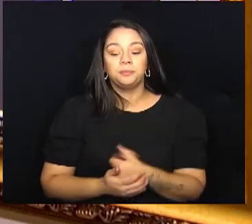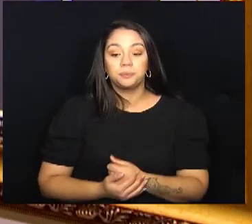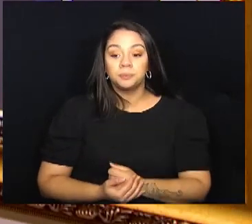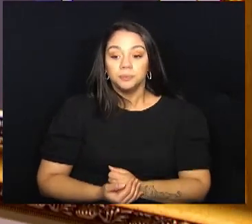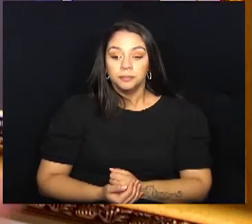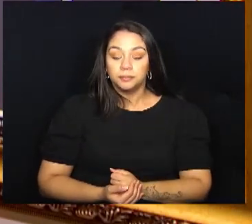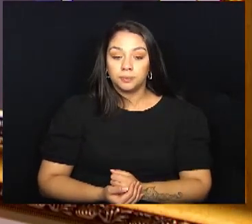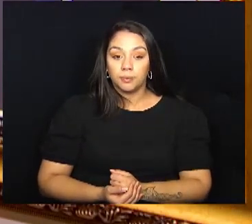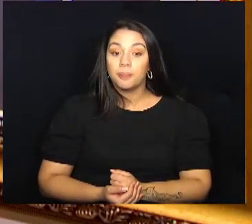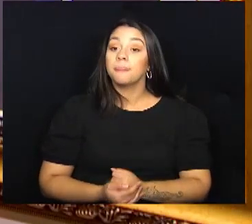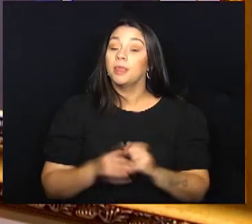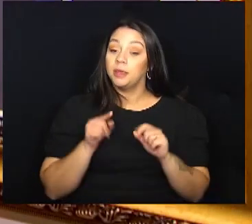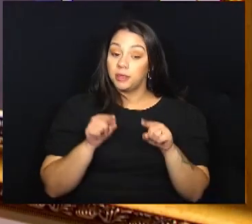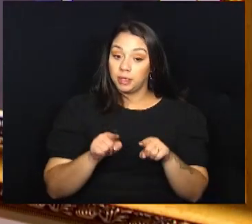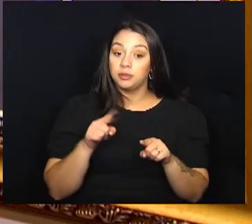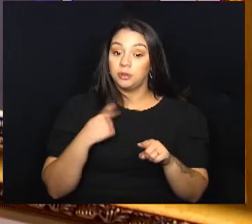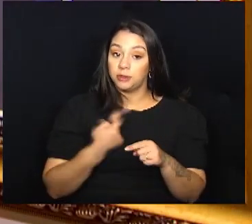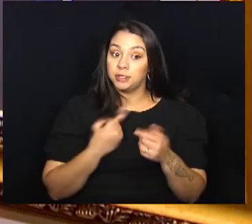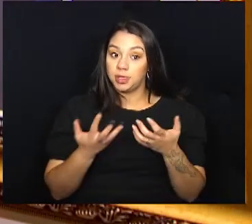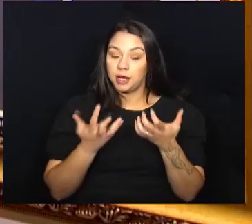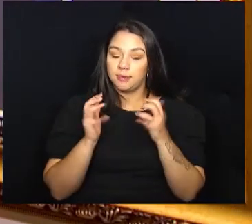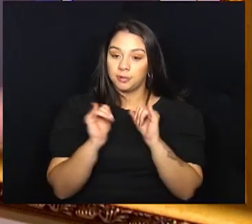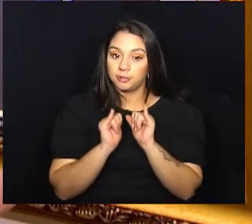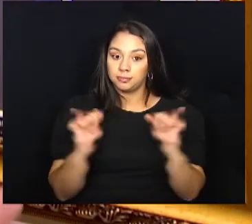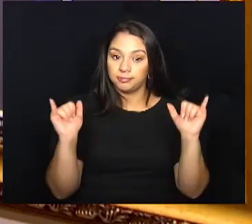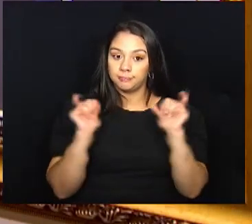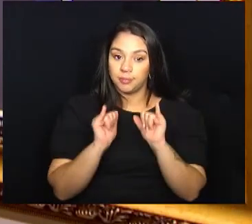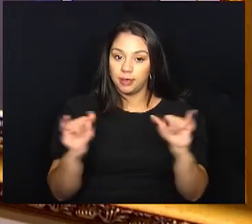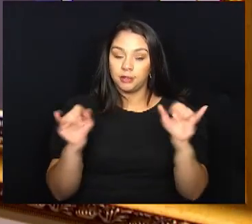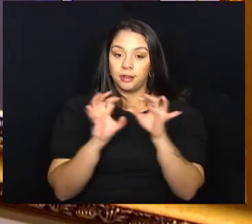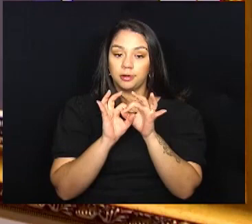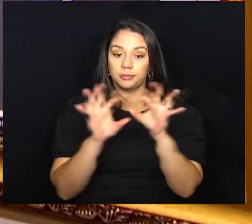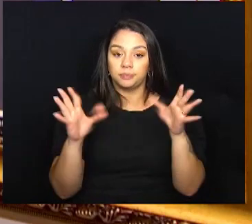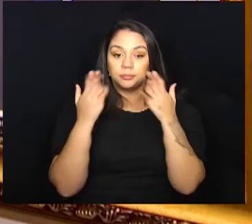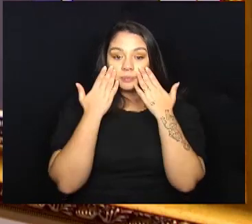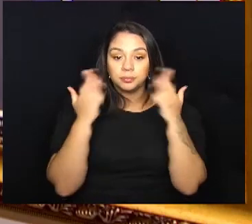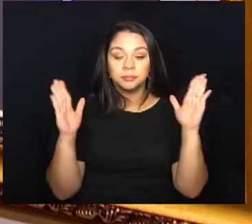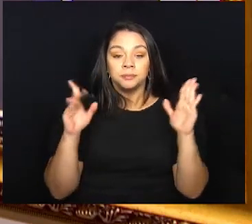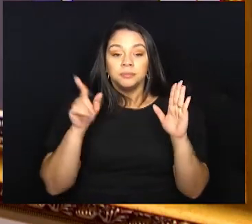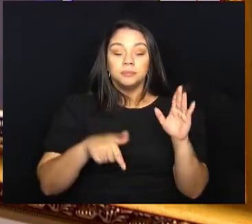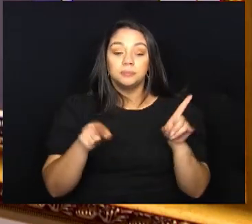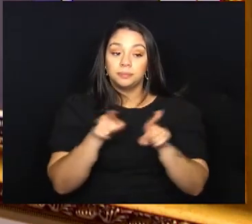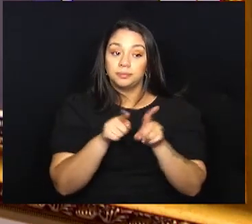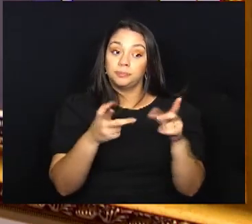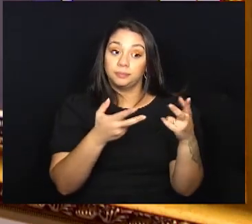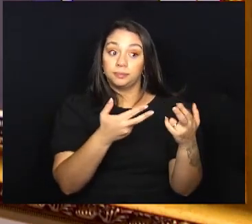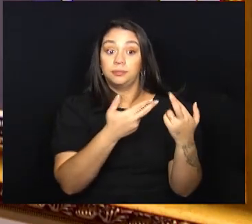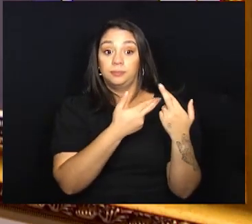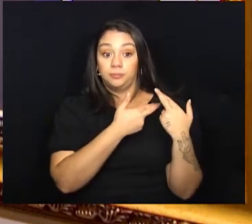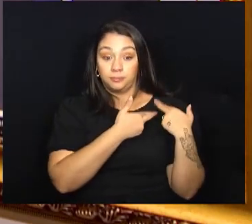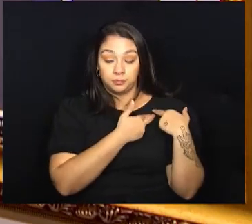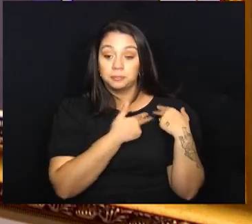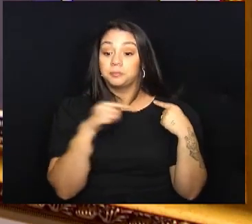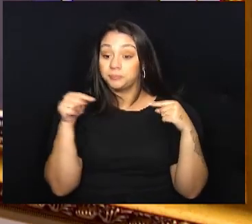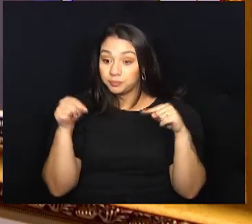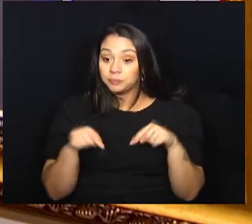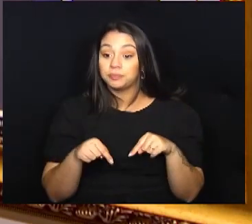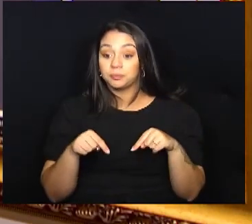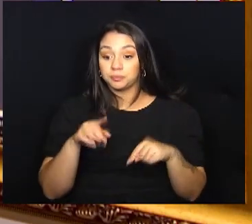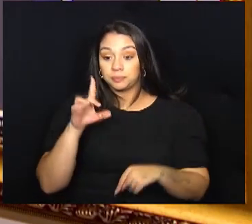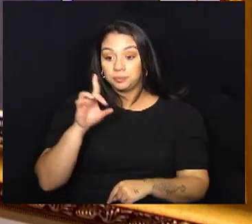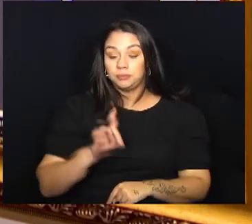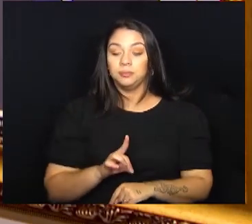isso que a gente quer colocar para fora, quer disponibilizar, que aliás é tarefa dessa